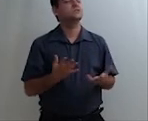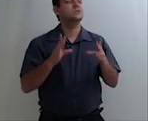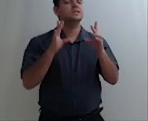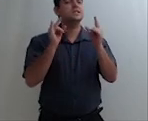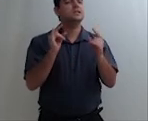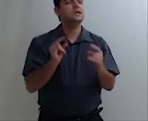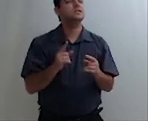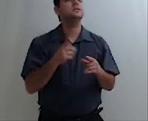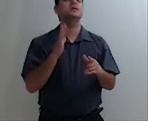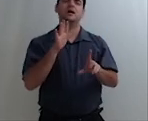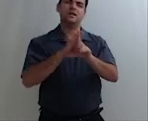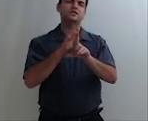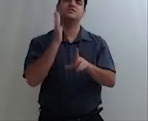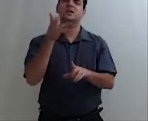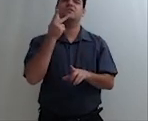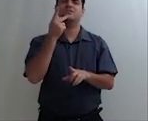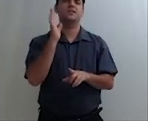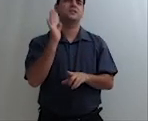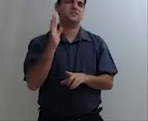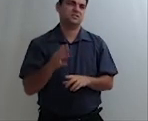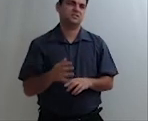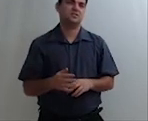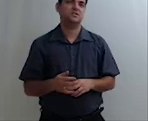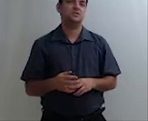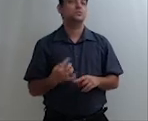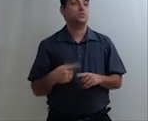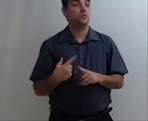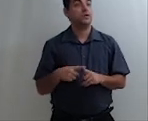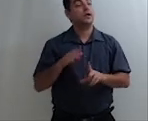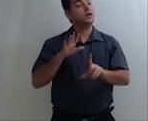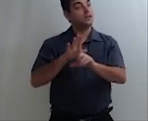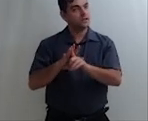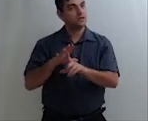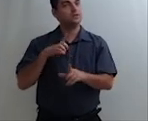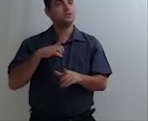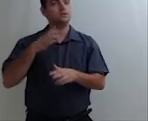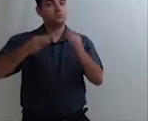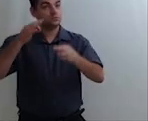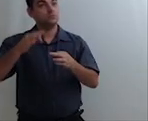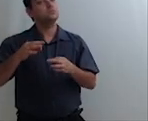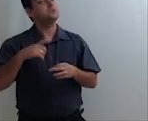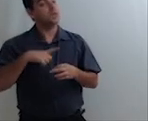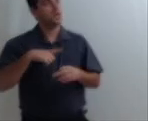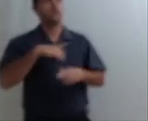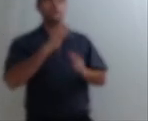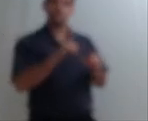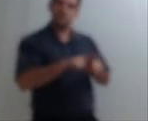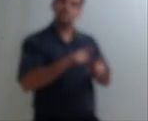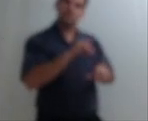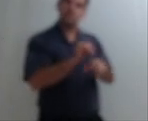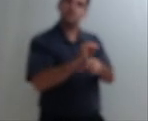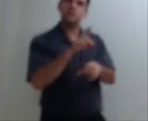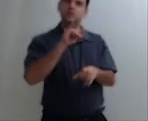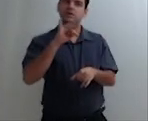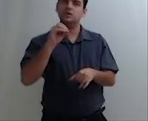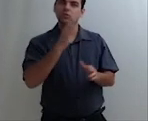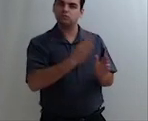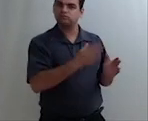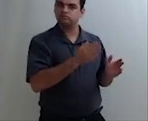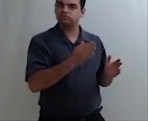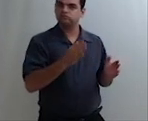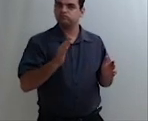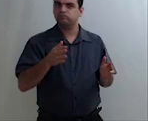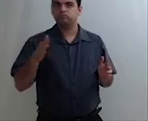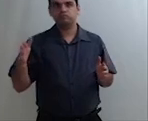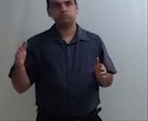prevê a lei é claro que o reconhecimento em juízo também deve seguir o rito do do do do incidente